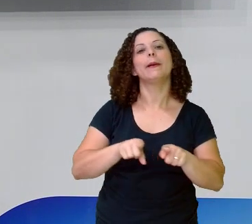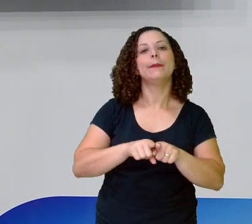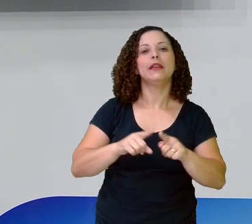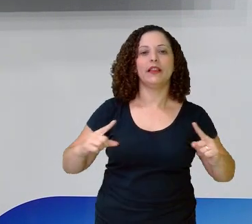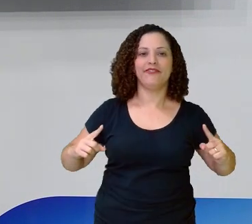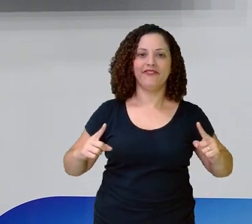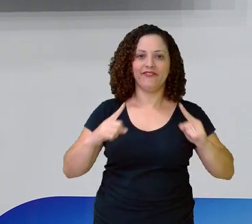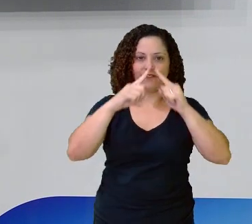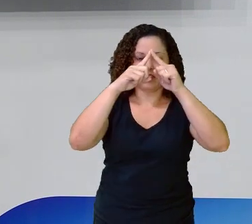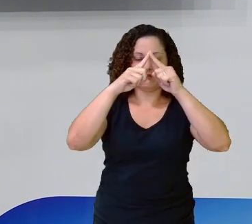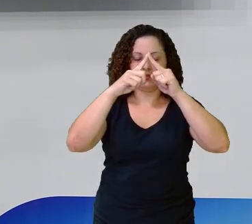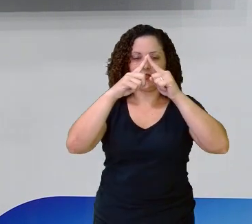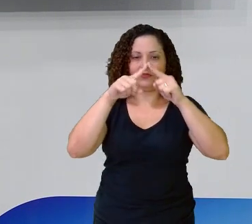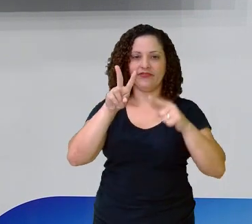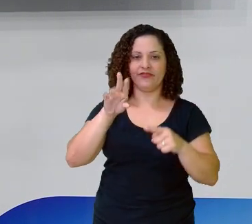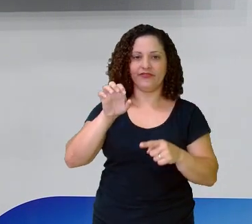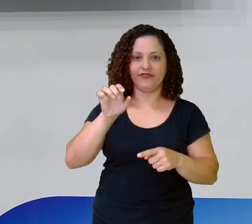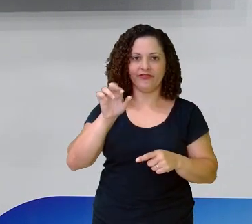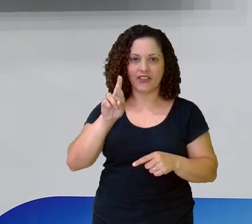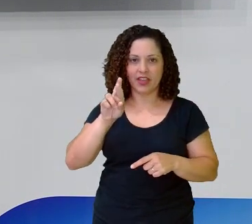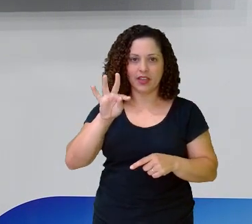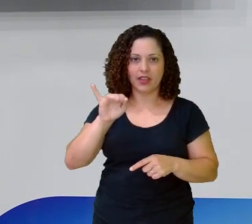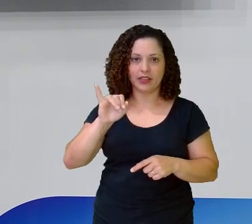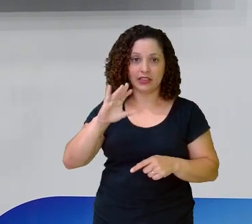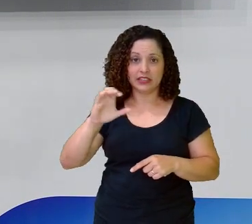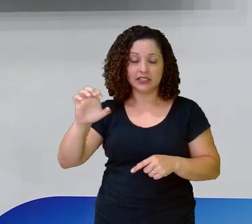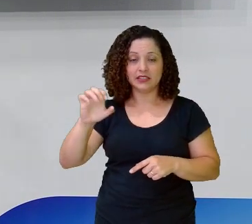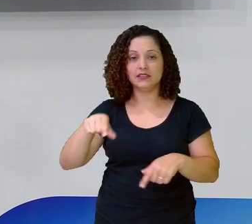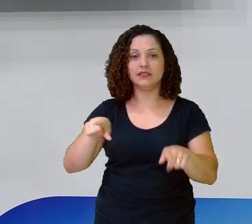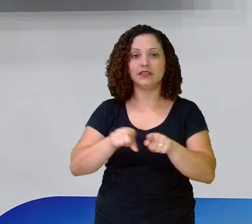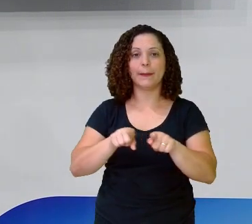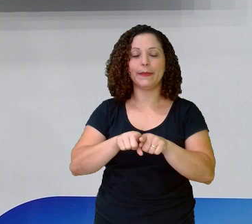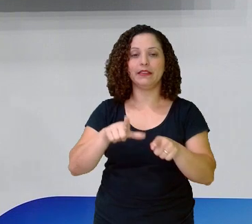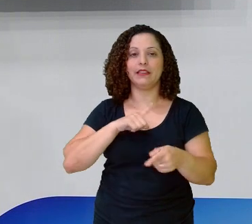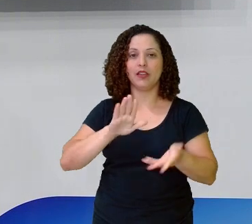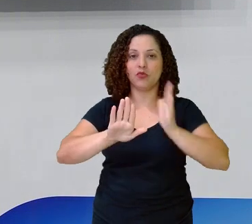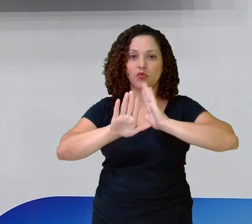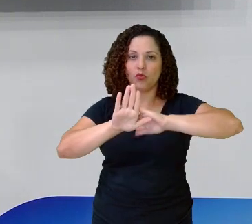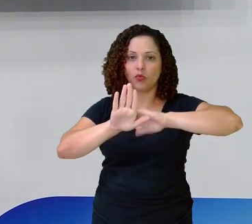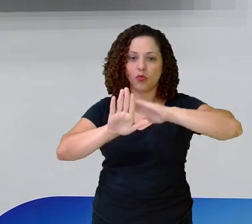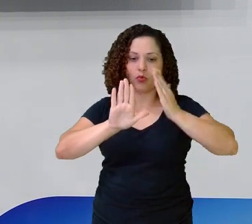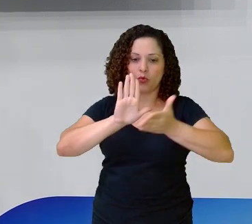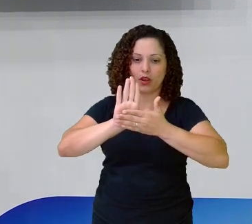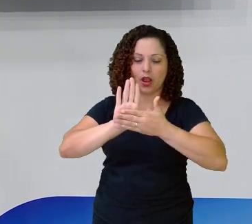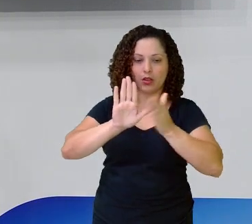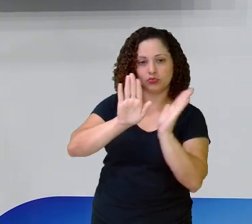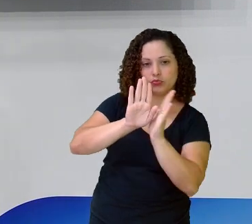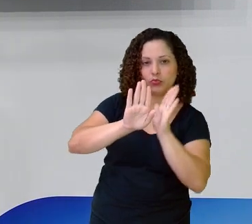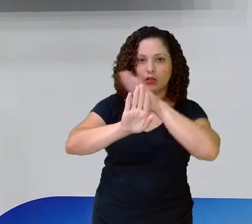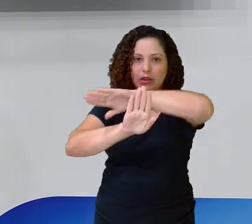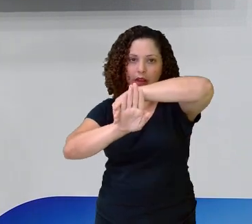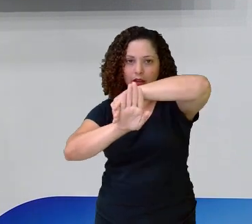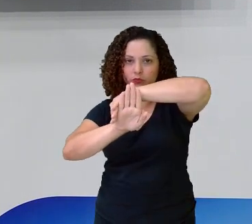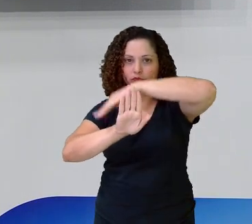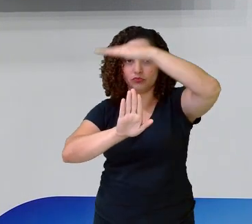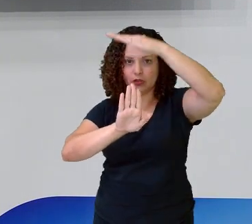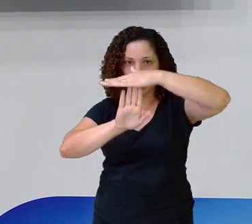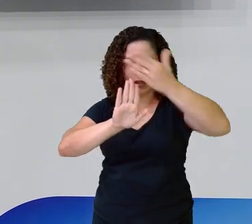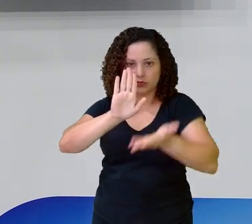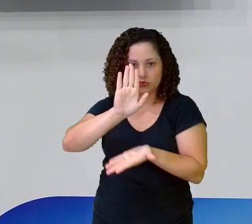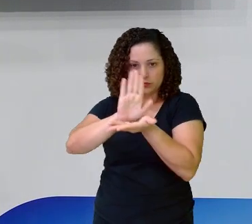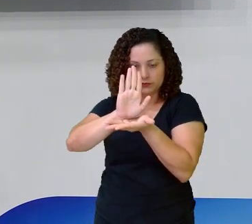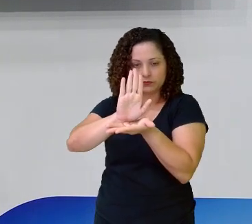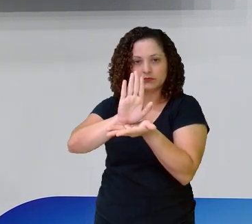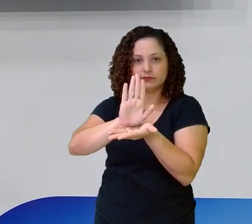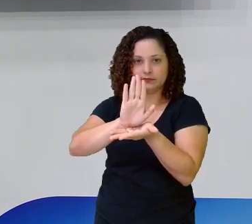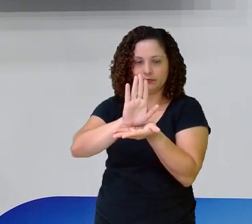eles têm os lados, né? Eles têm as faces, que é o que a gente pode representar a